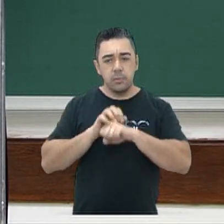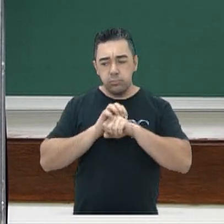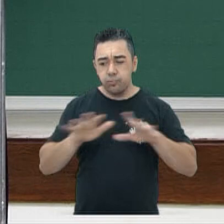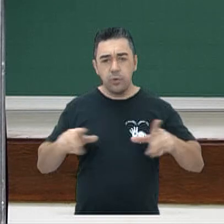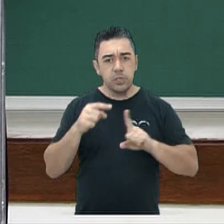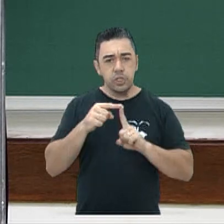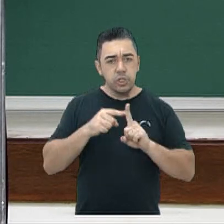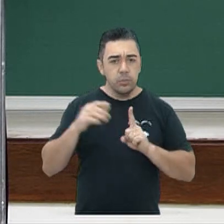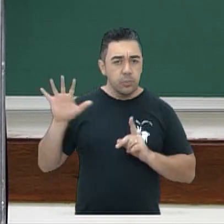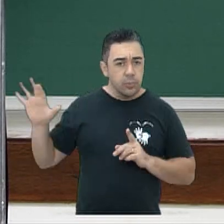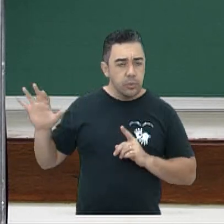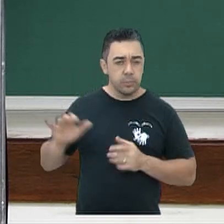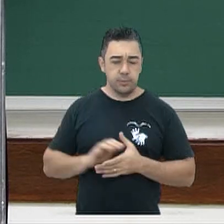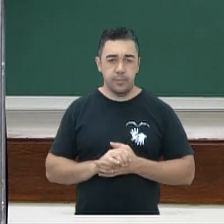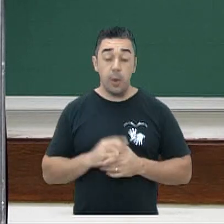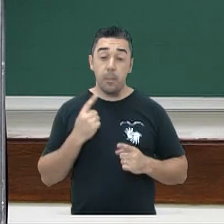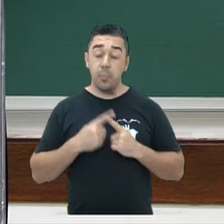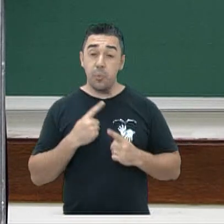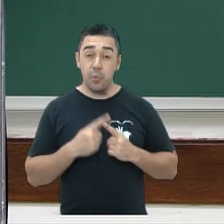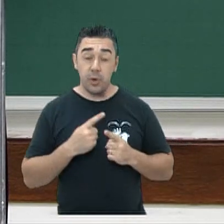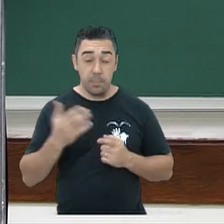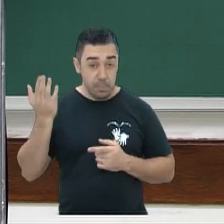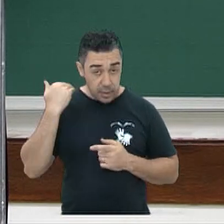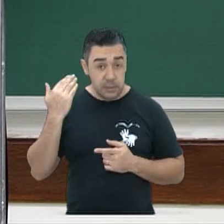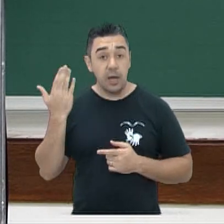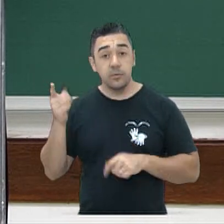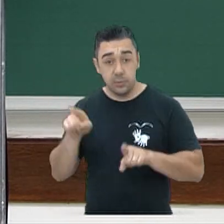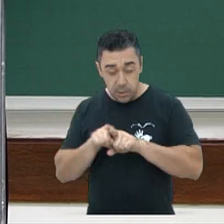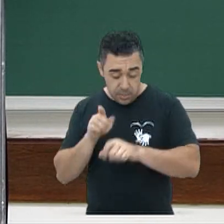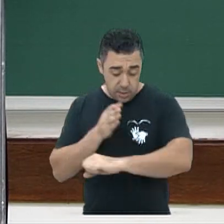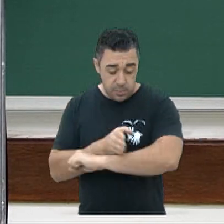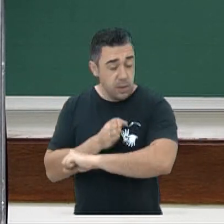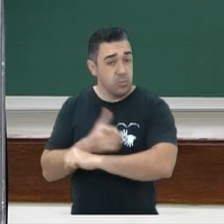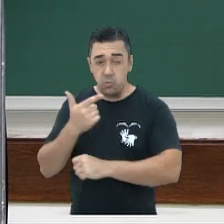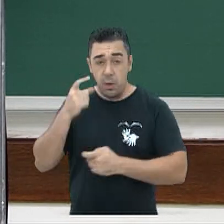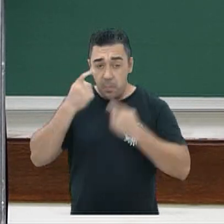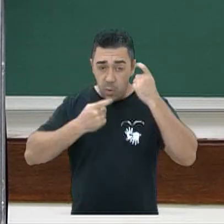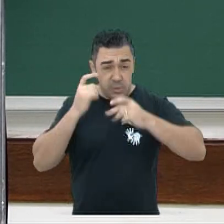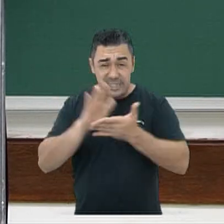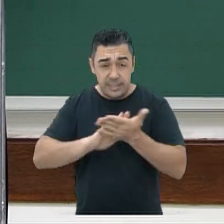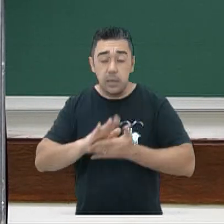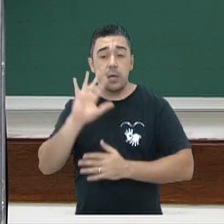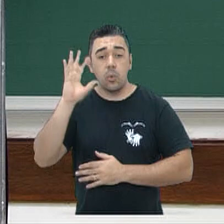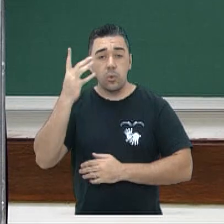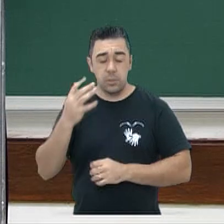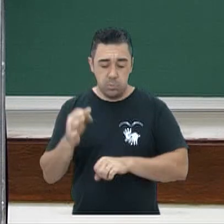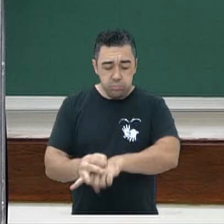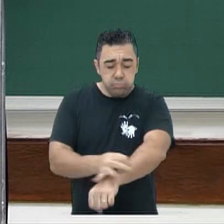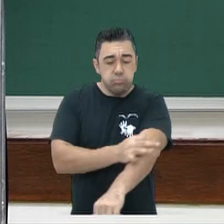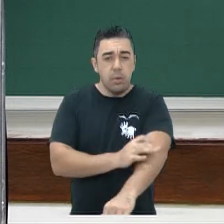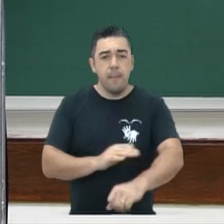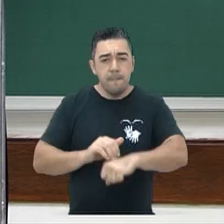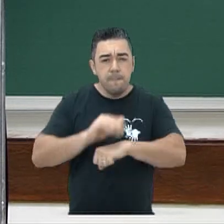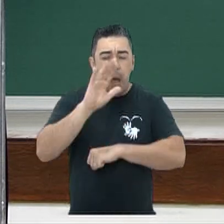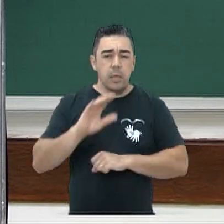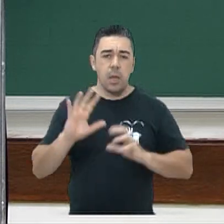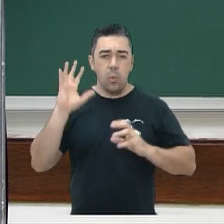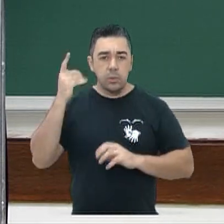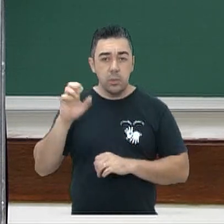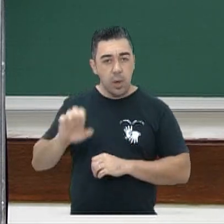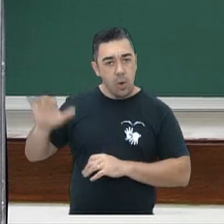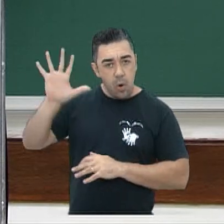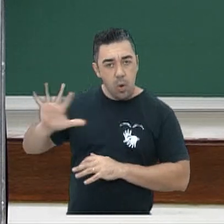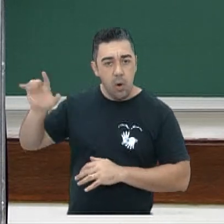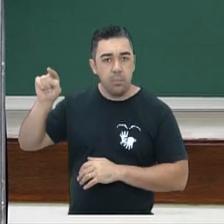tipo de doença. Tá? Por quê? Porque lá na Idade Média eles não tinham essa preocupação, né? A peste bubônica assolou a Europa. Né?